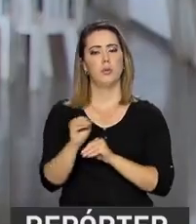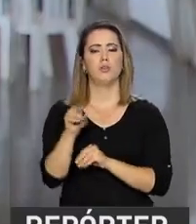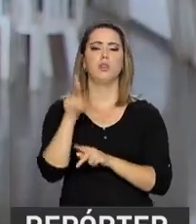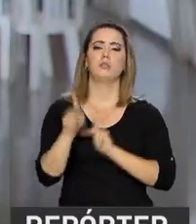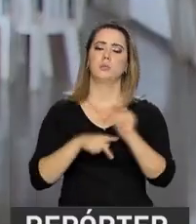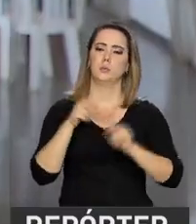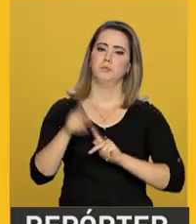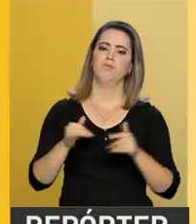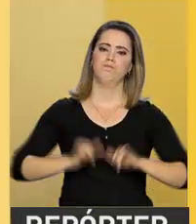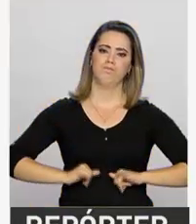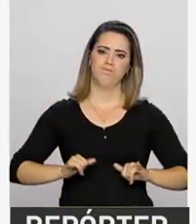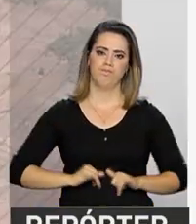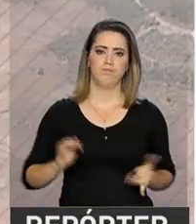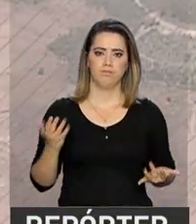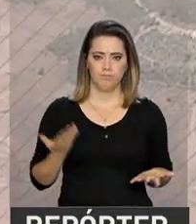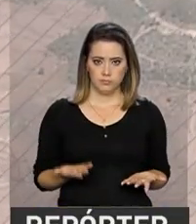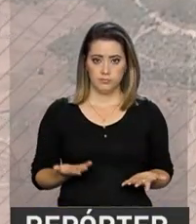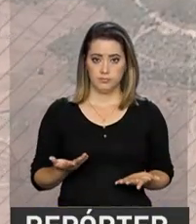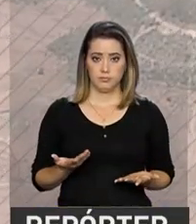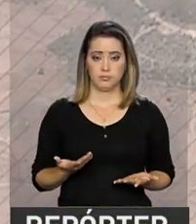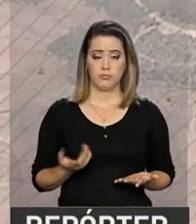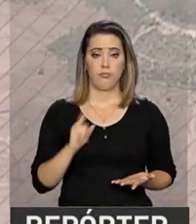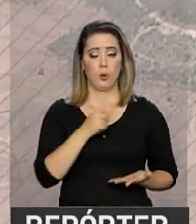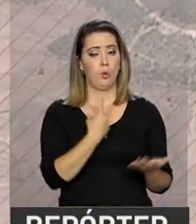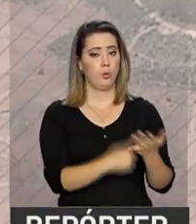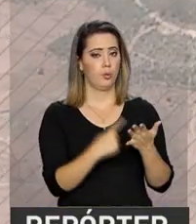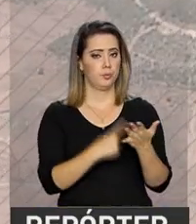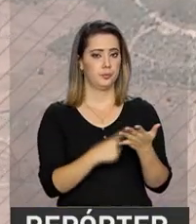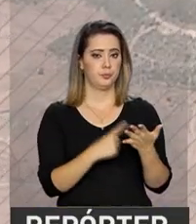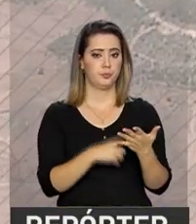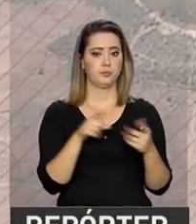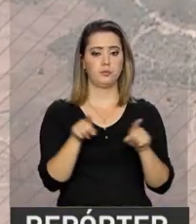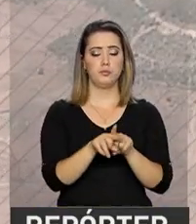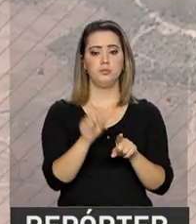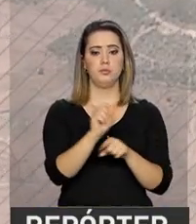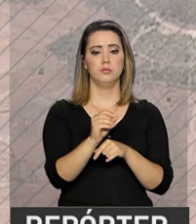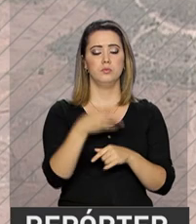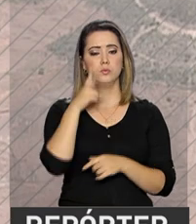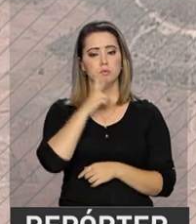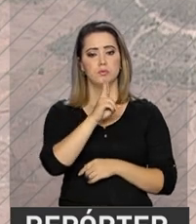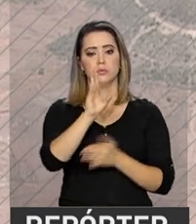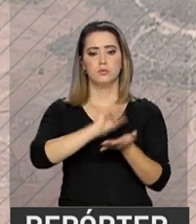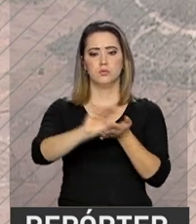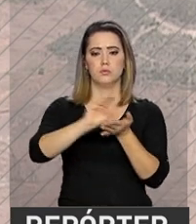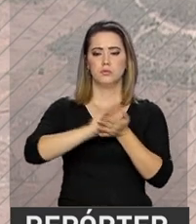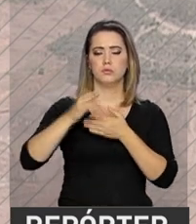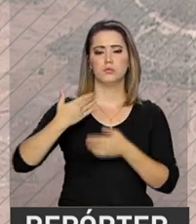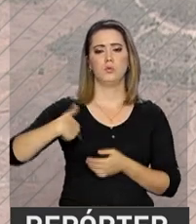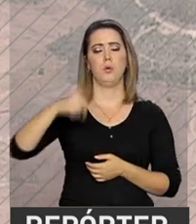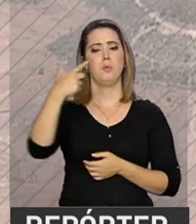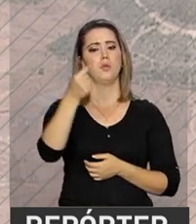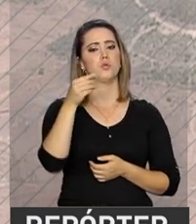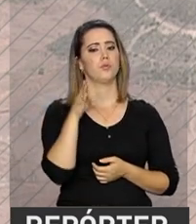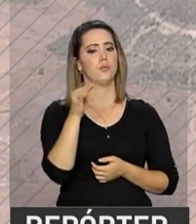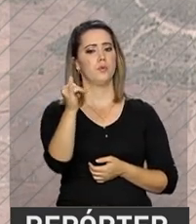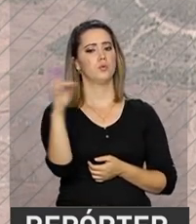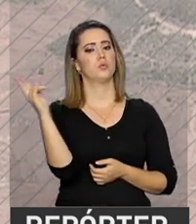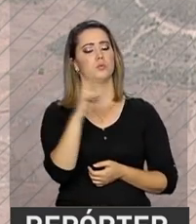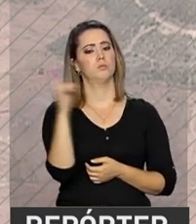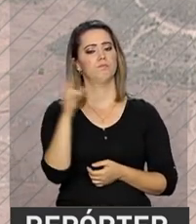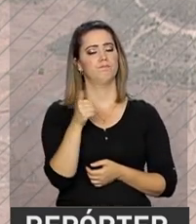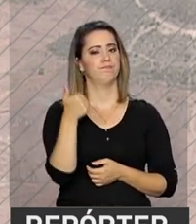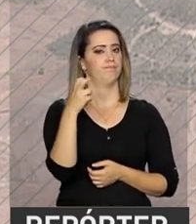atingidas o acordo coordenado pelo comitê interfederativo prevê investimento de mais de 20 bilhões de reais